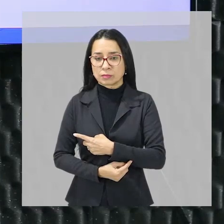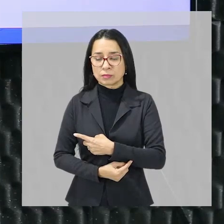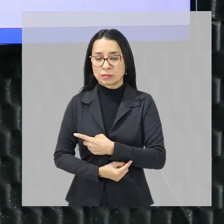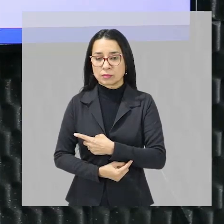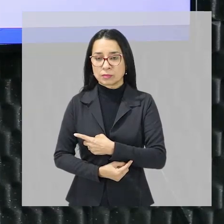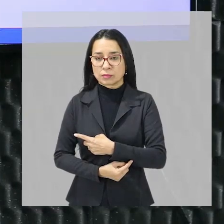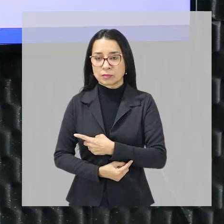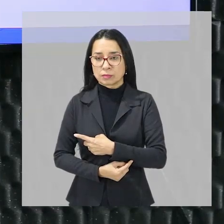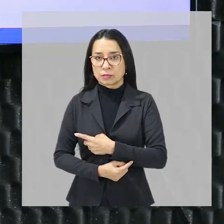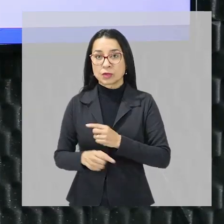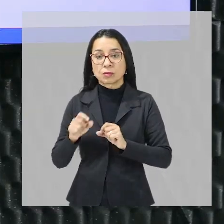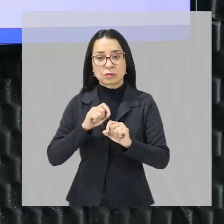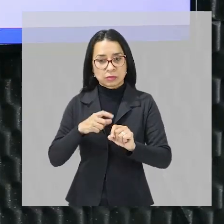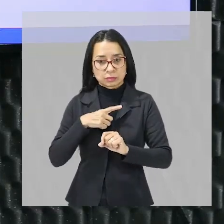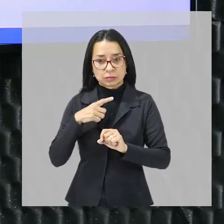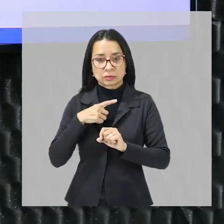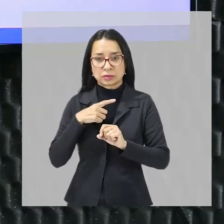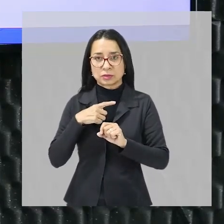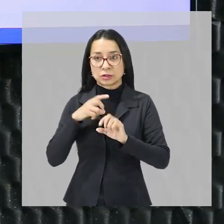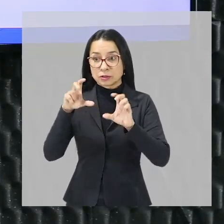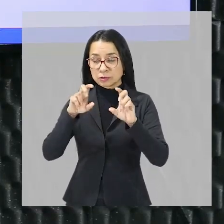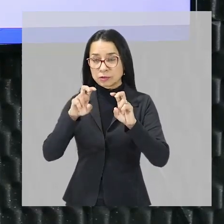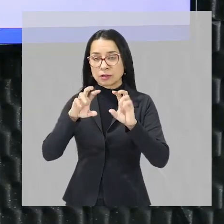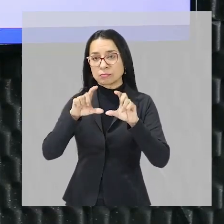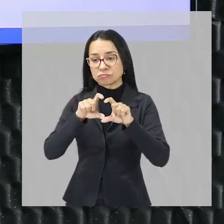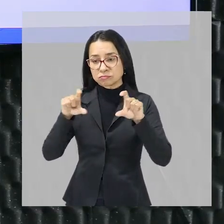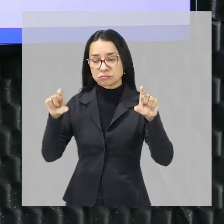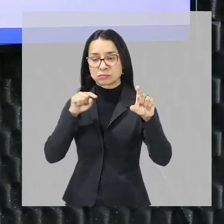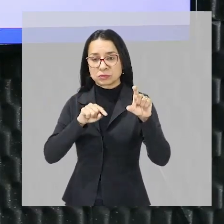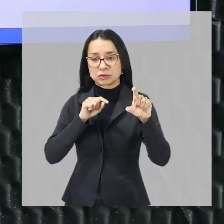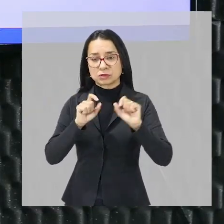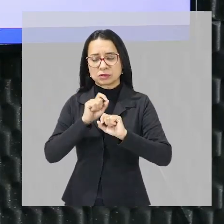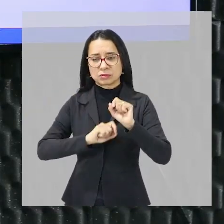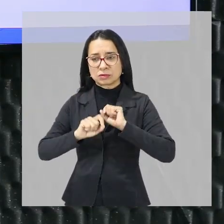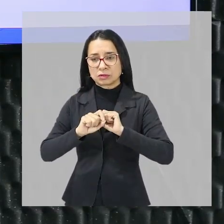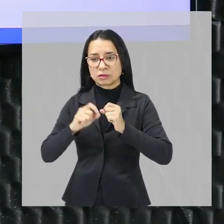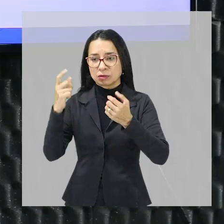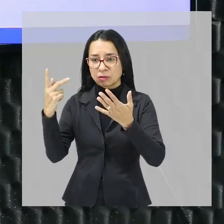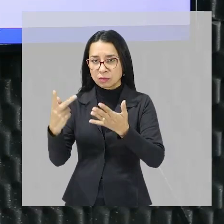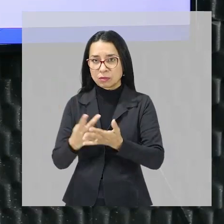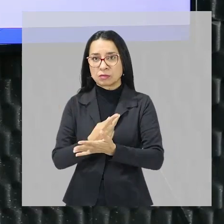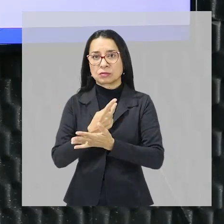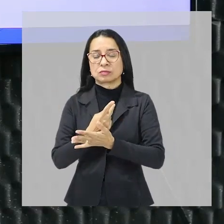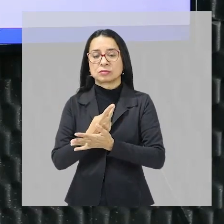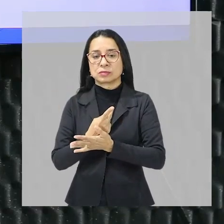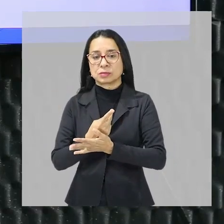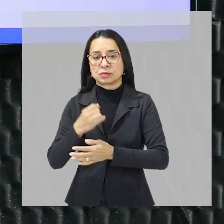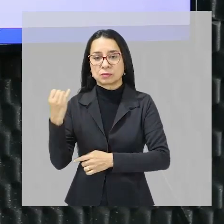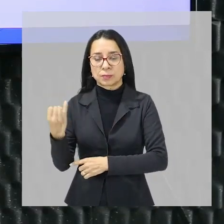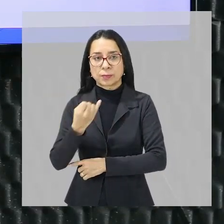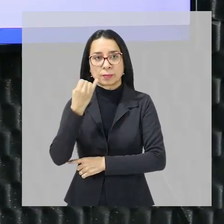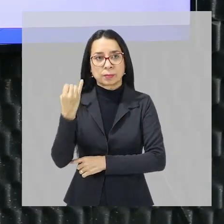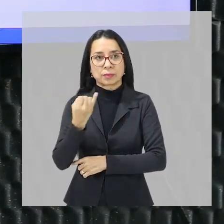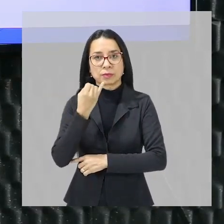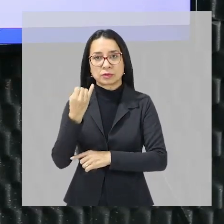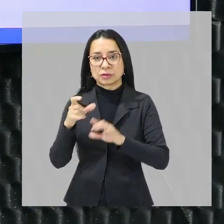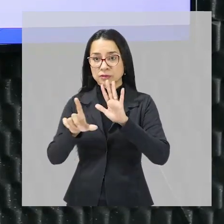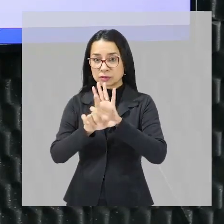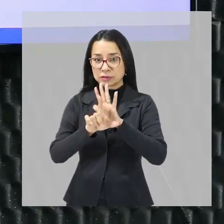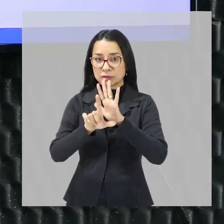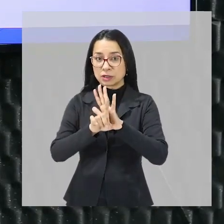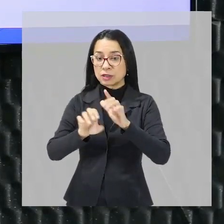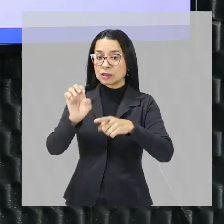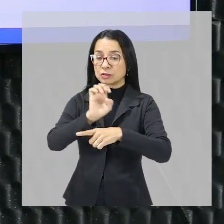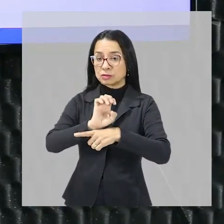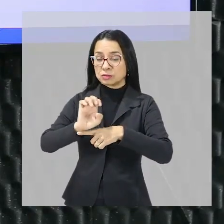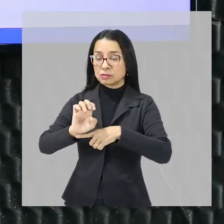atmosfera. O que a gente tem nessa citação é o seguinte: é um acontecimento muito relevante nas leis do Equador,